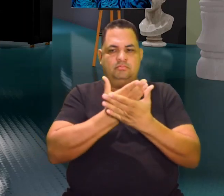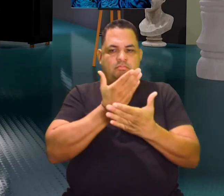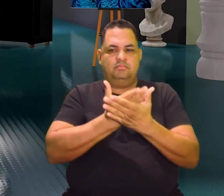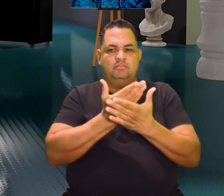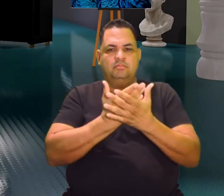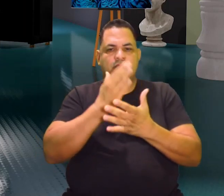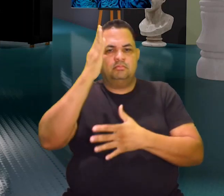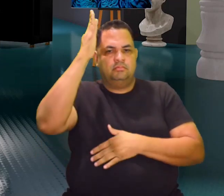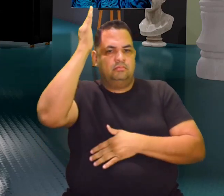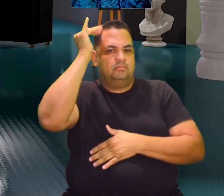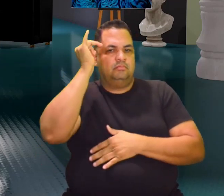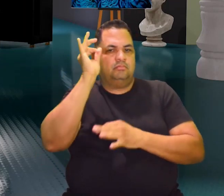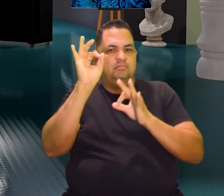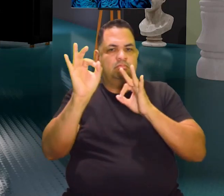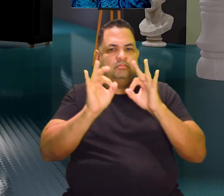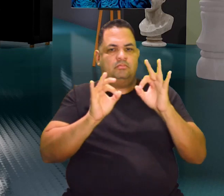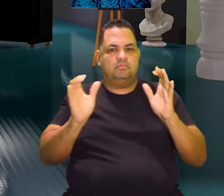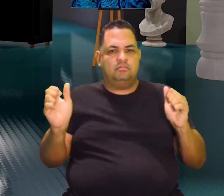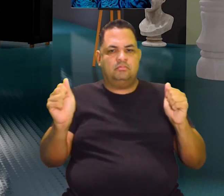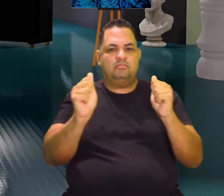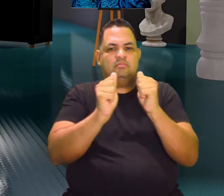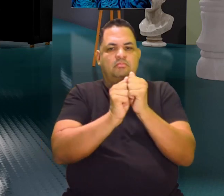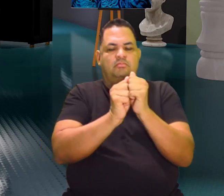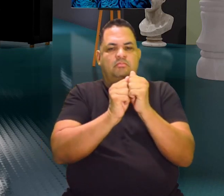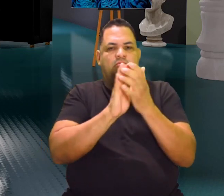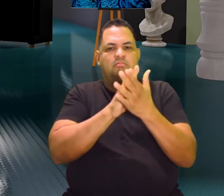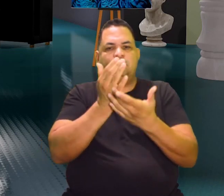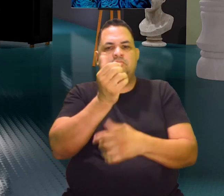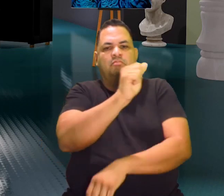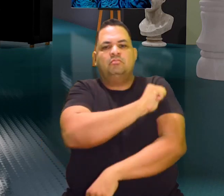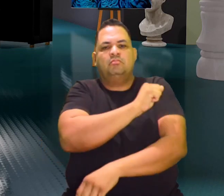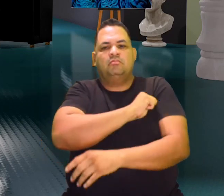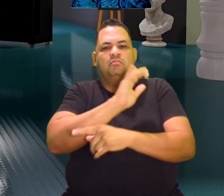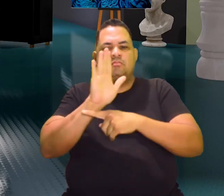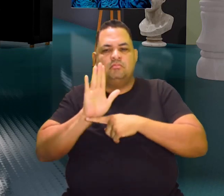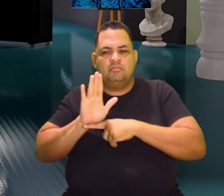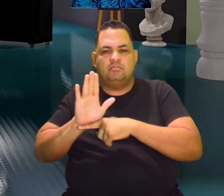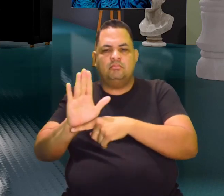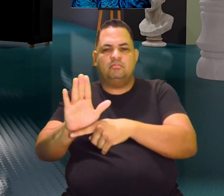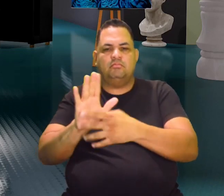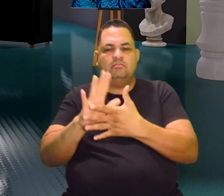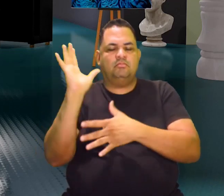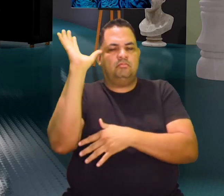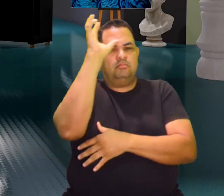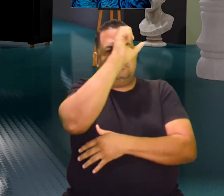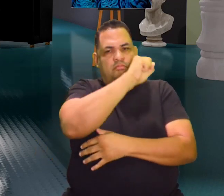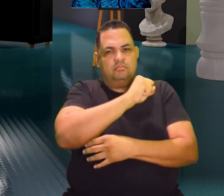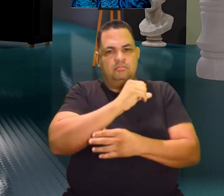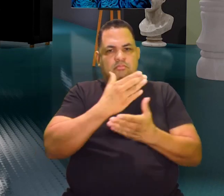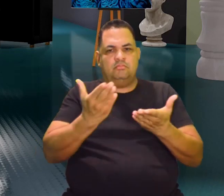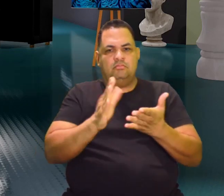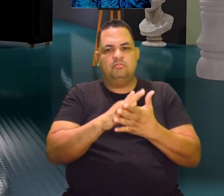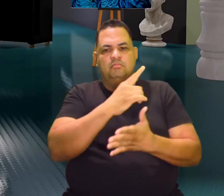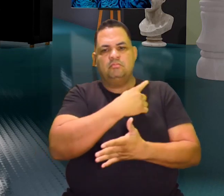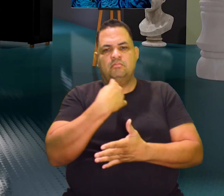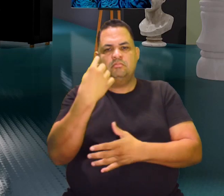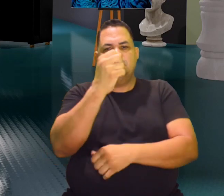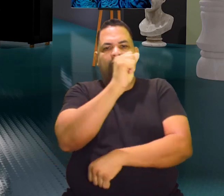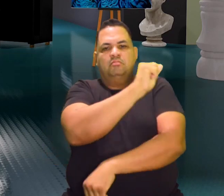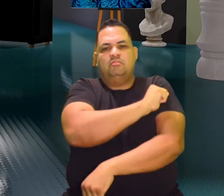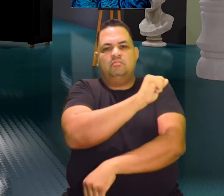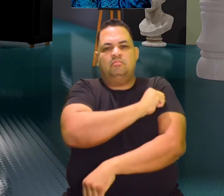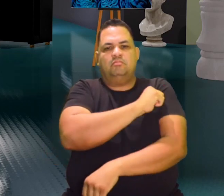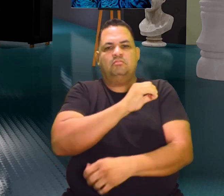que vocês estão aí junto com os nossos alunos, auxiliando, ajudando na aprendizagem dos nossos alunos do ensino médio